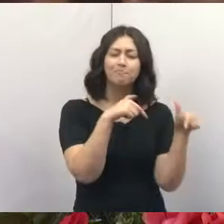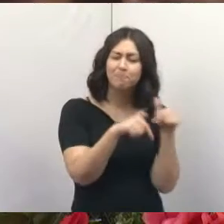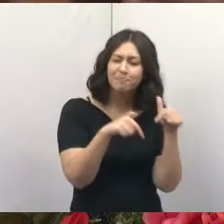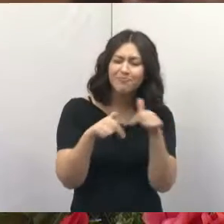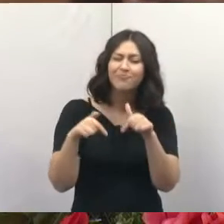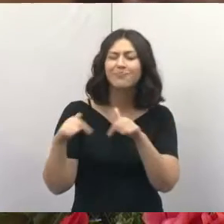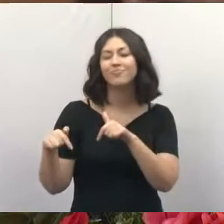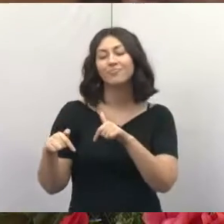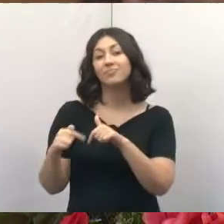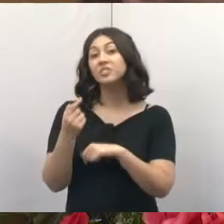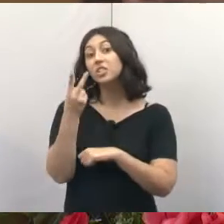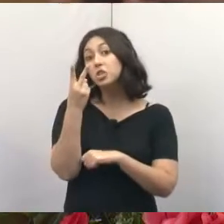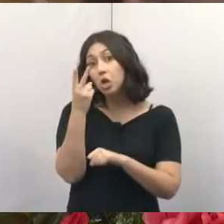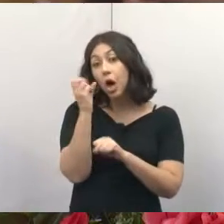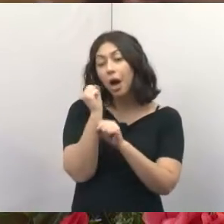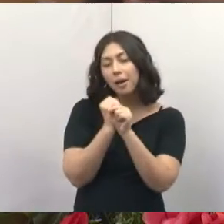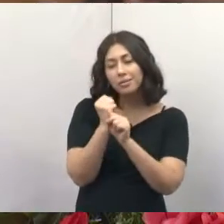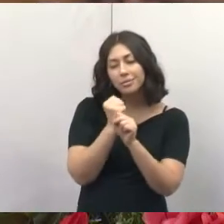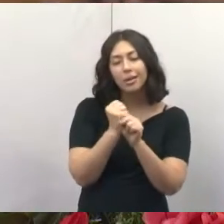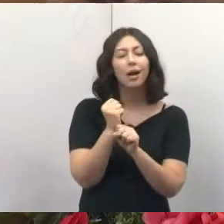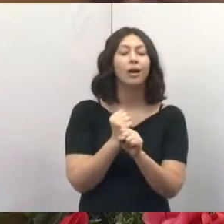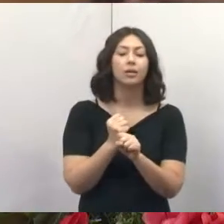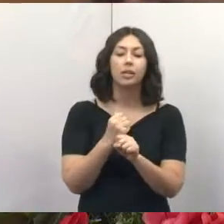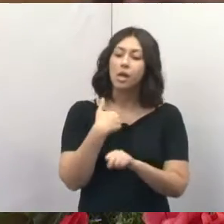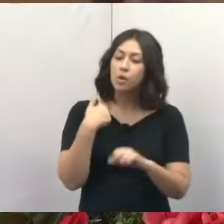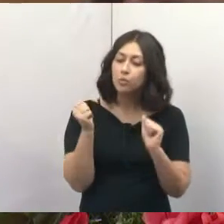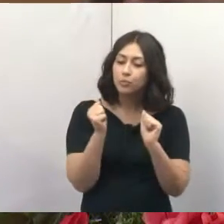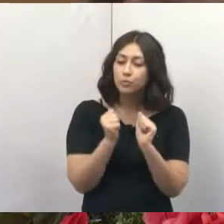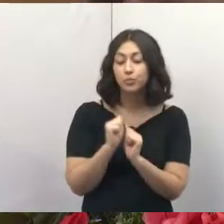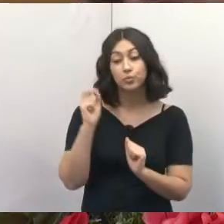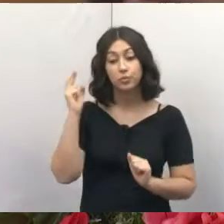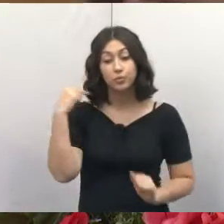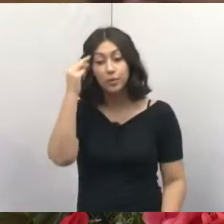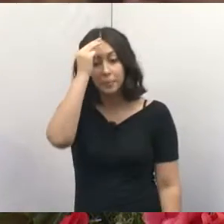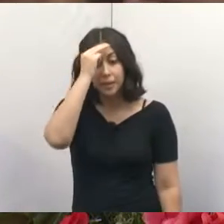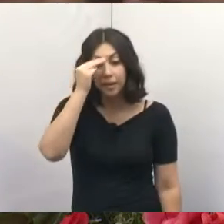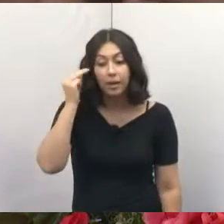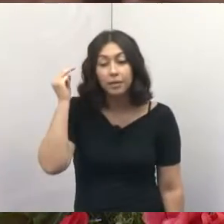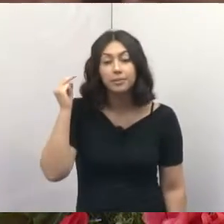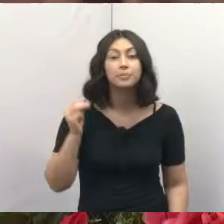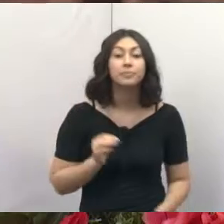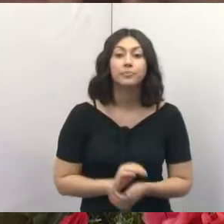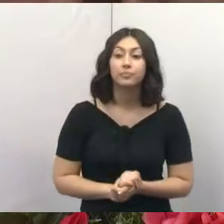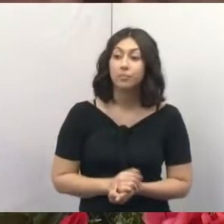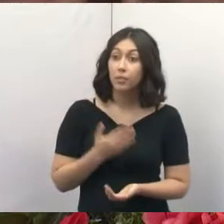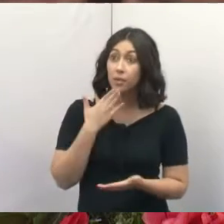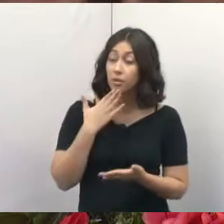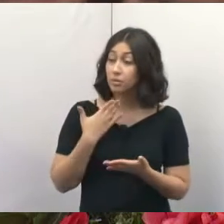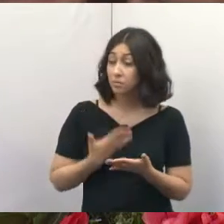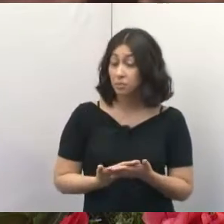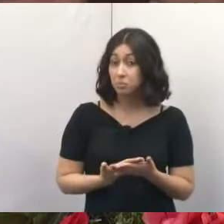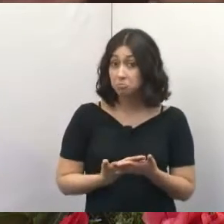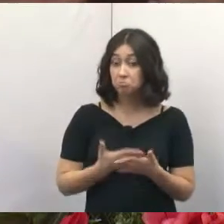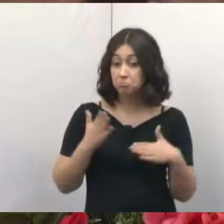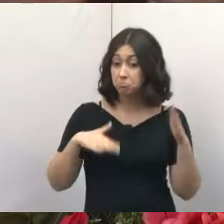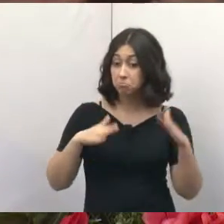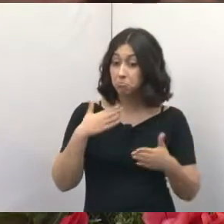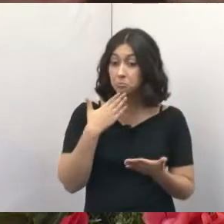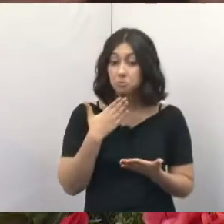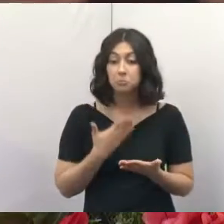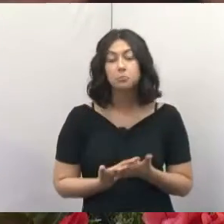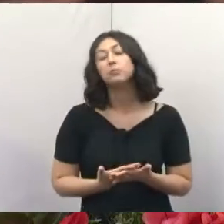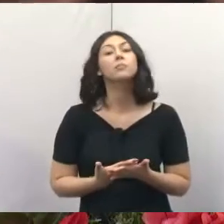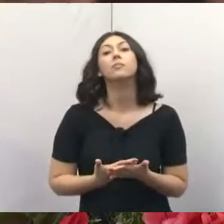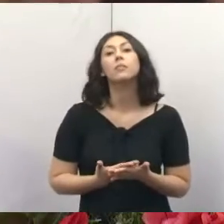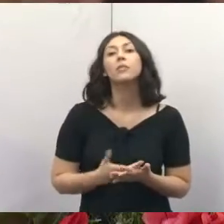né, praticamente esses 2 anos que a gente está na casa, por mim e pela vereadora Maria Amélia, e me surpreende muitas vezes, né,